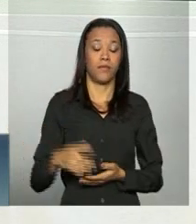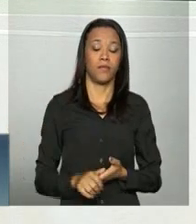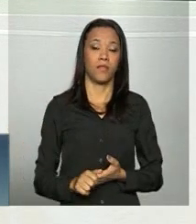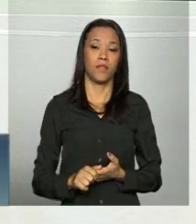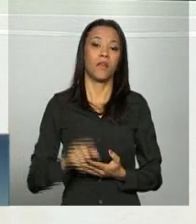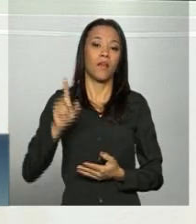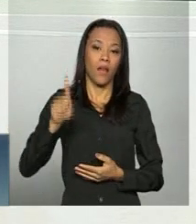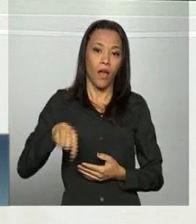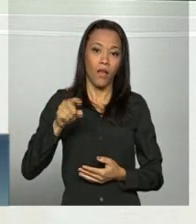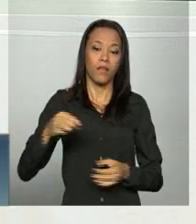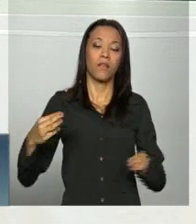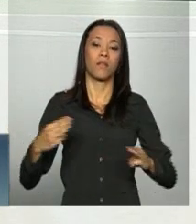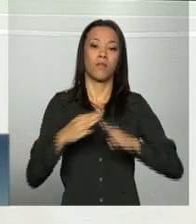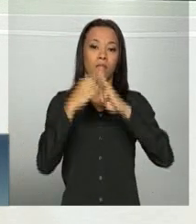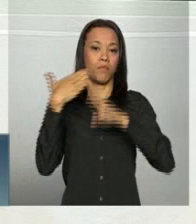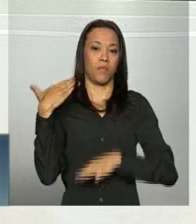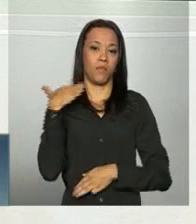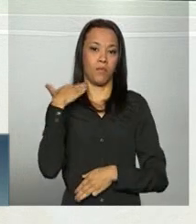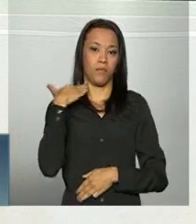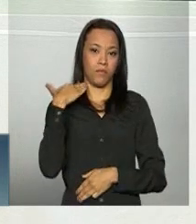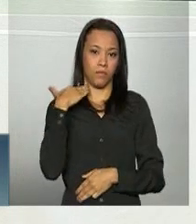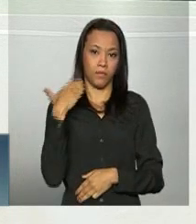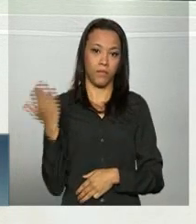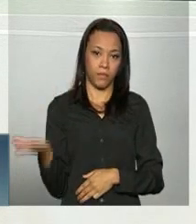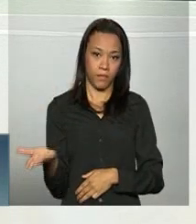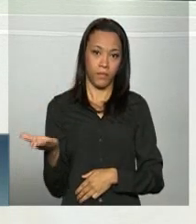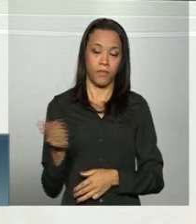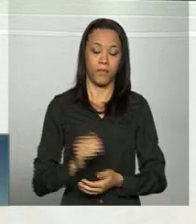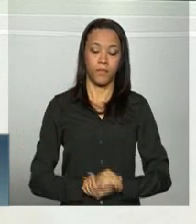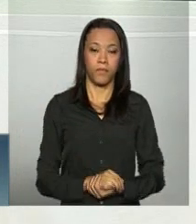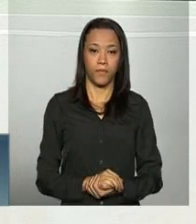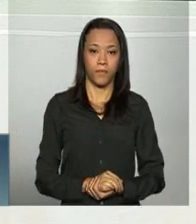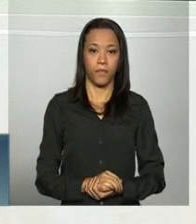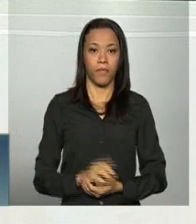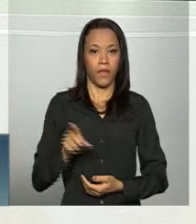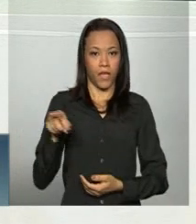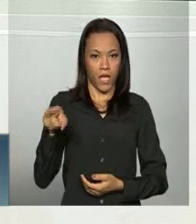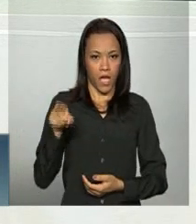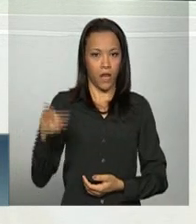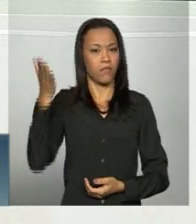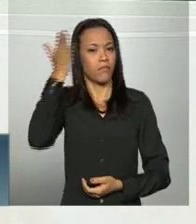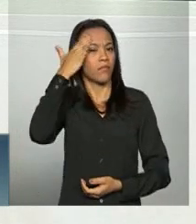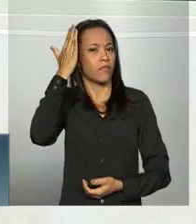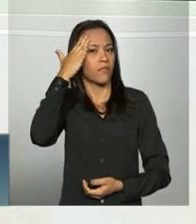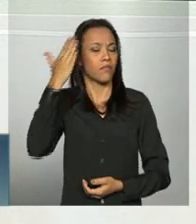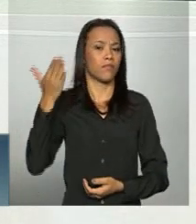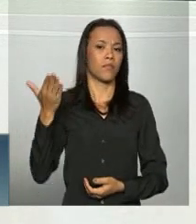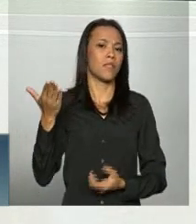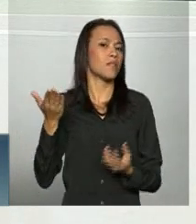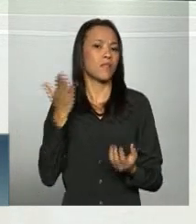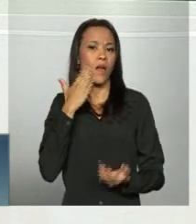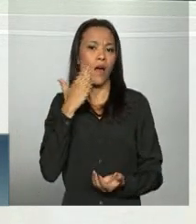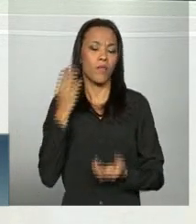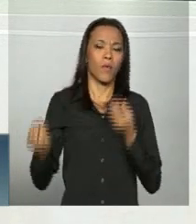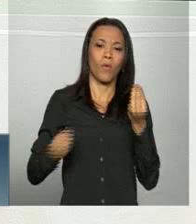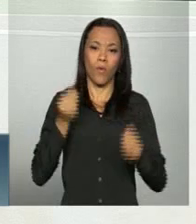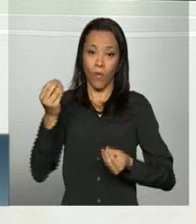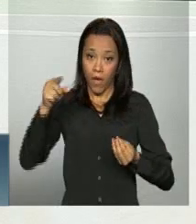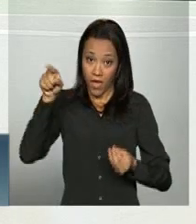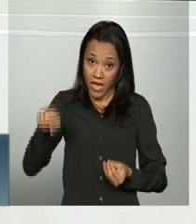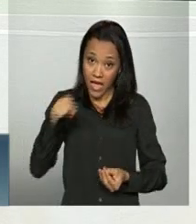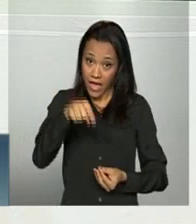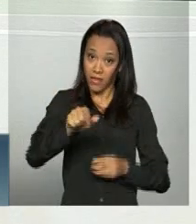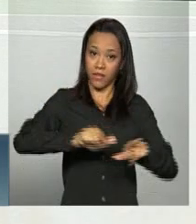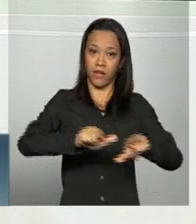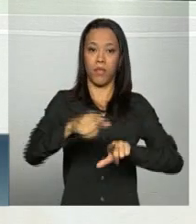a real, vamos dizer assim, máquina por trás dessa importante